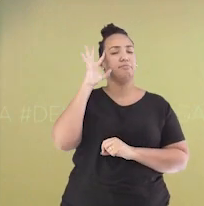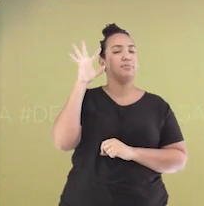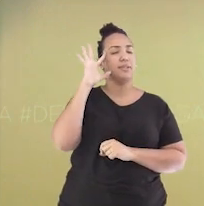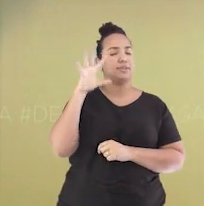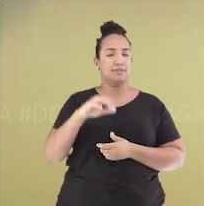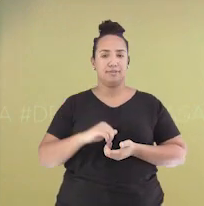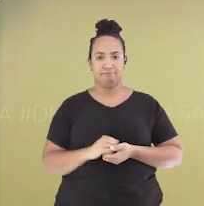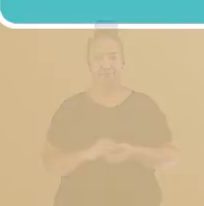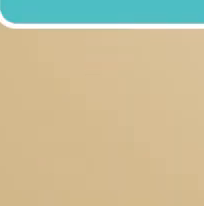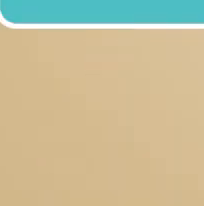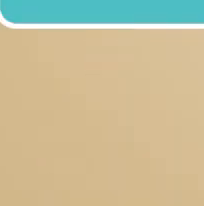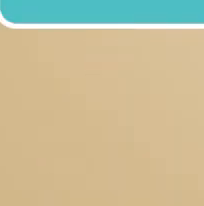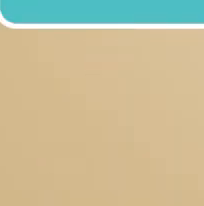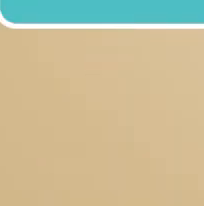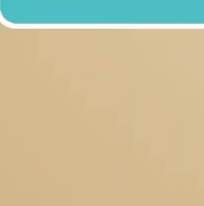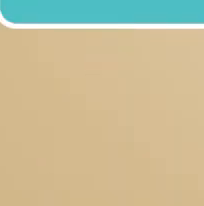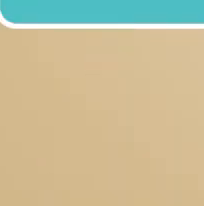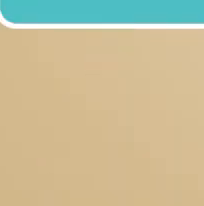textuais. Pensem em casa.